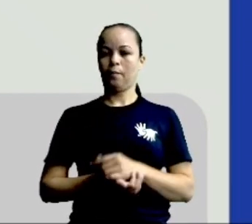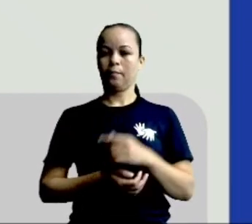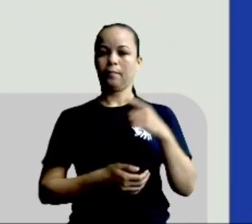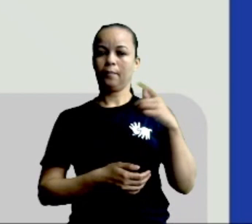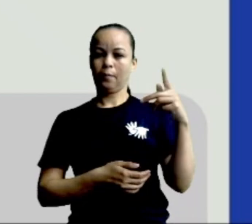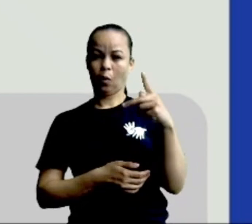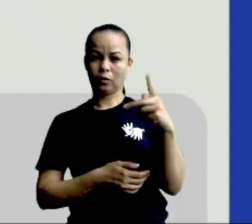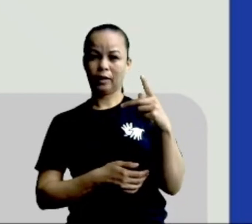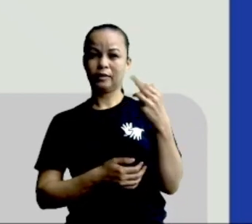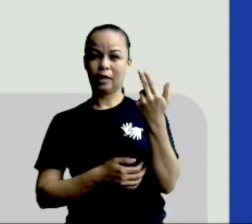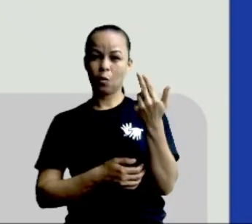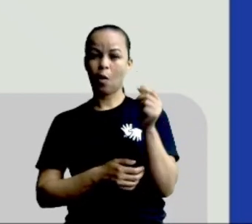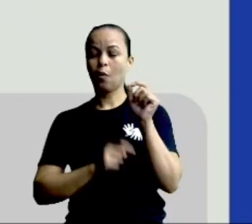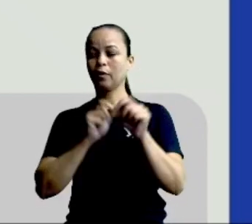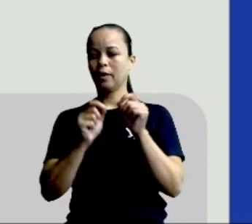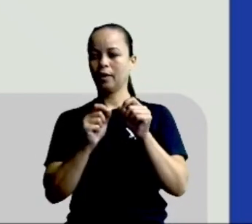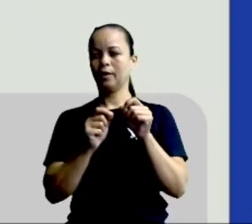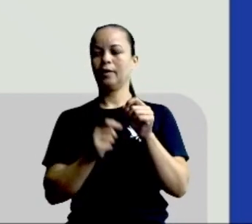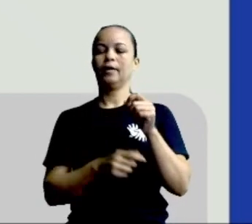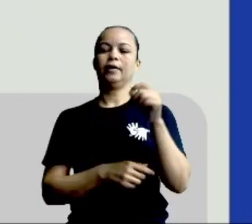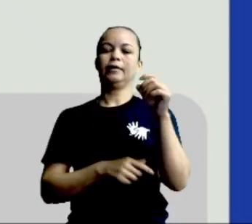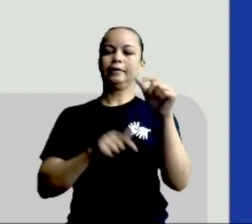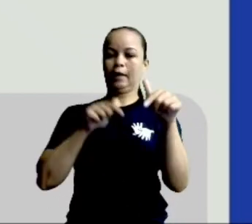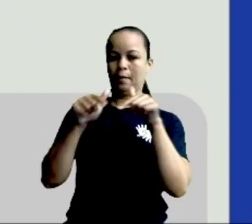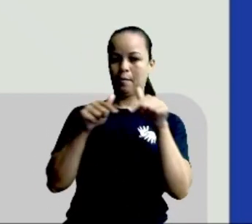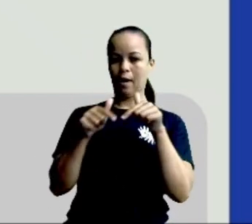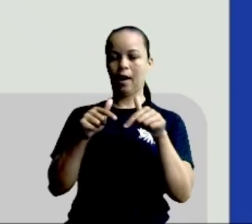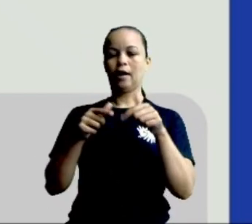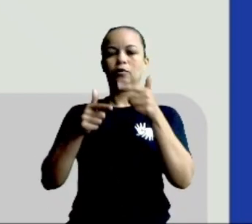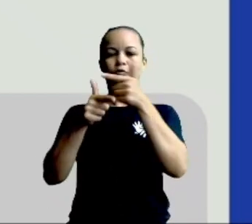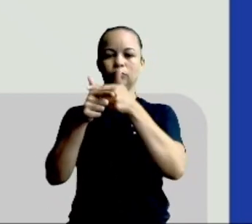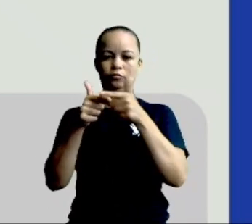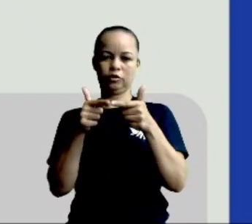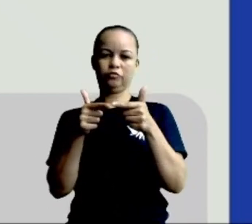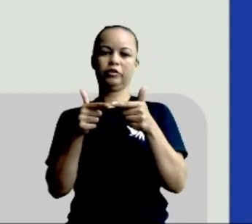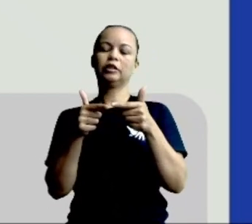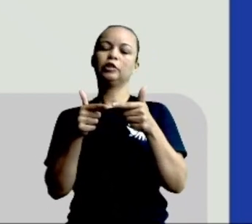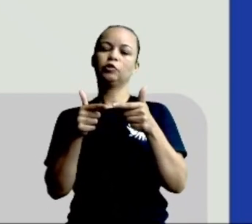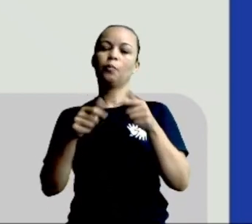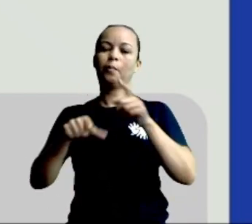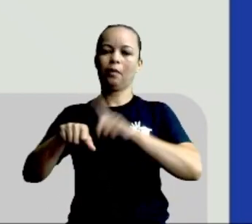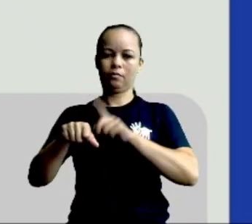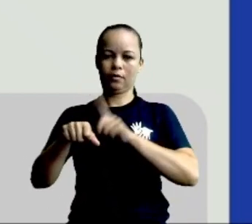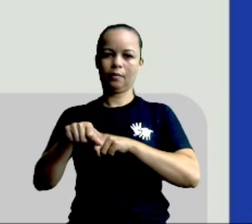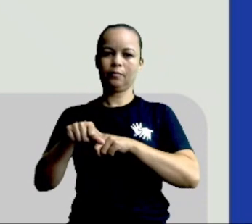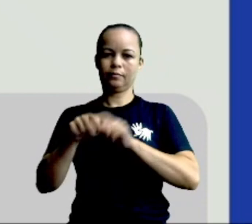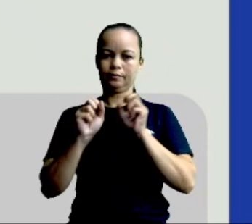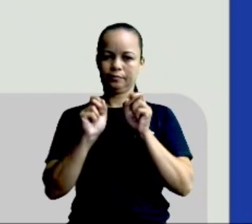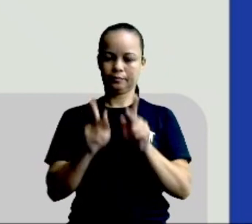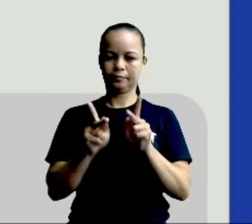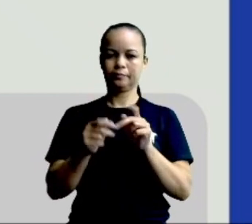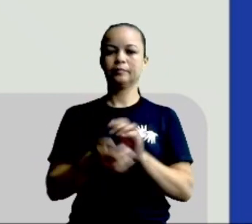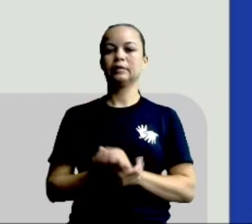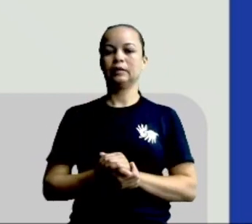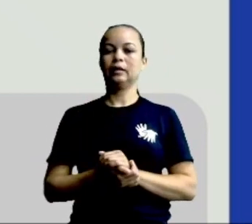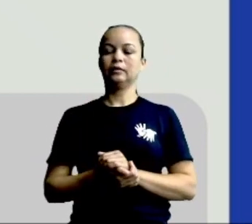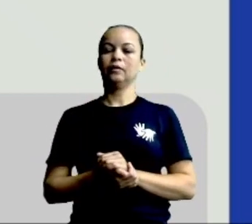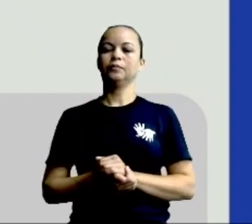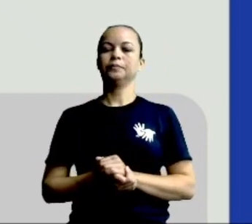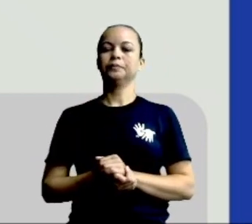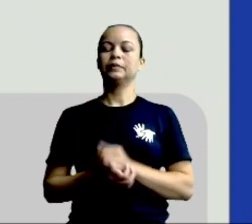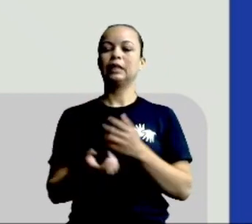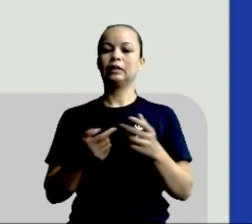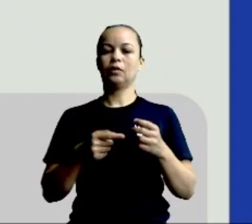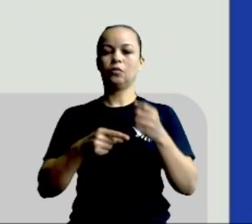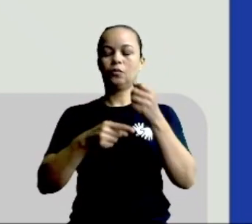potência é igual a quem? Trabalho dividido pelo tempo, ok? Trabalho dividido pelo tempo,